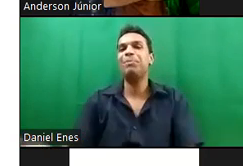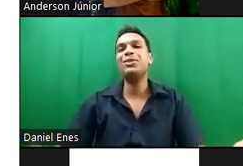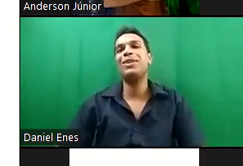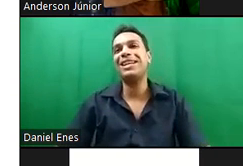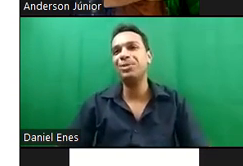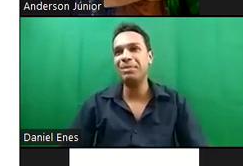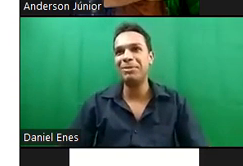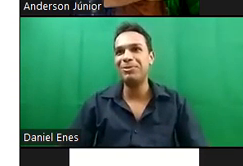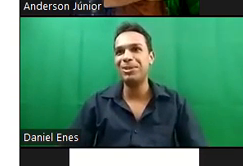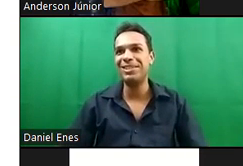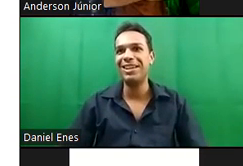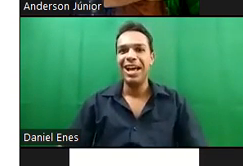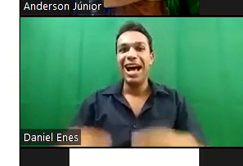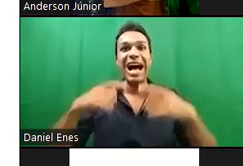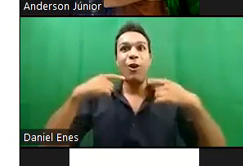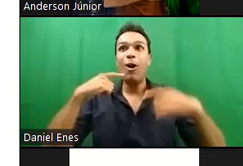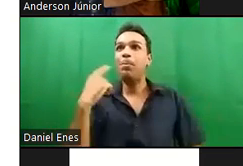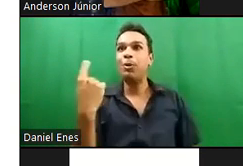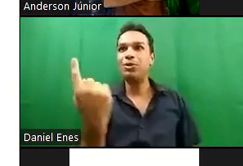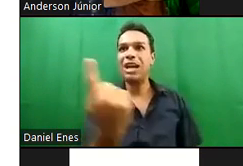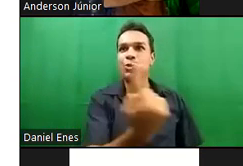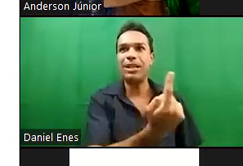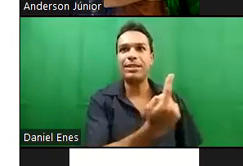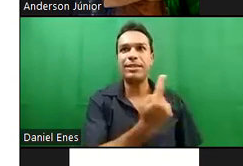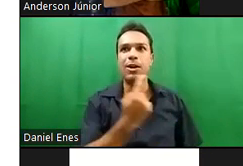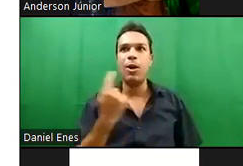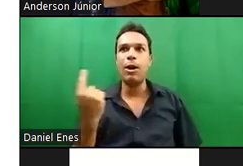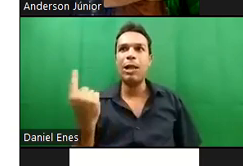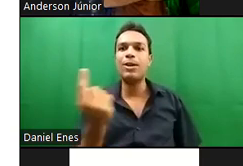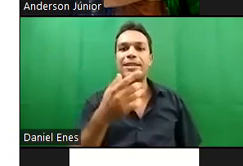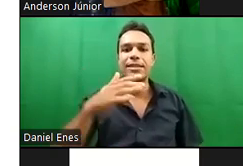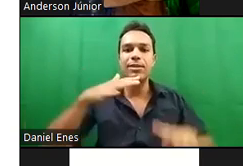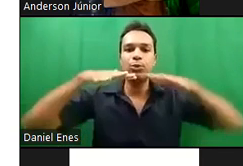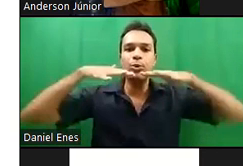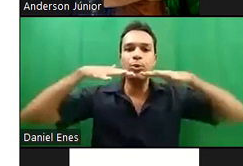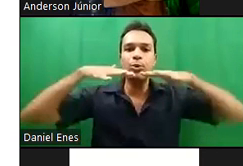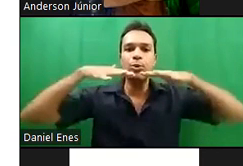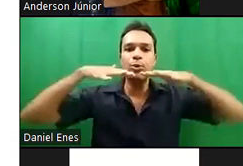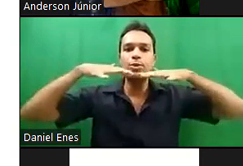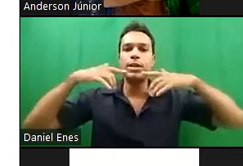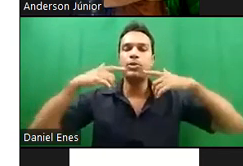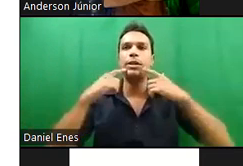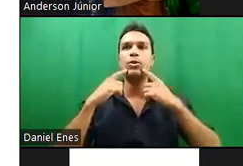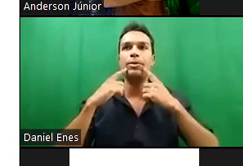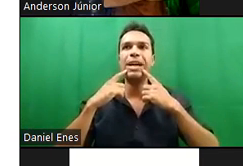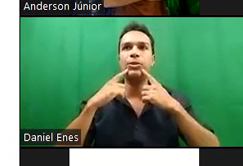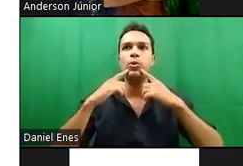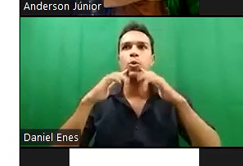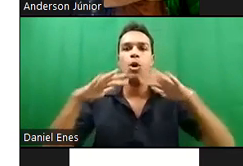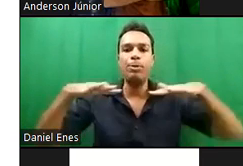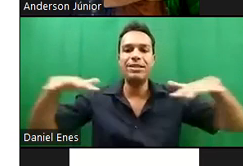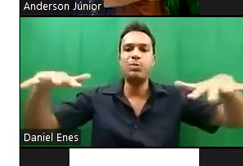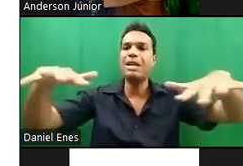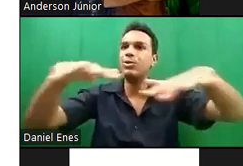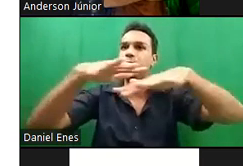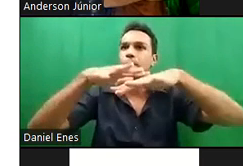não posso falar que é tudo a mesma coisa. Ah, olha o ponto de articulação, ó, a localização. Estou usando em contato com o